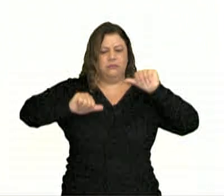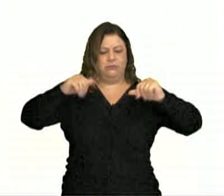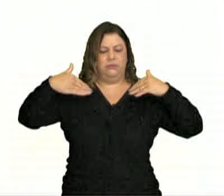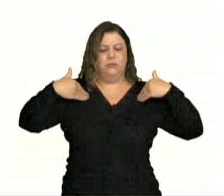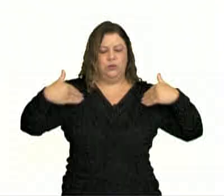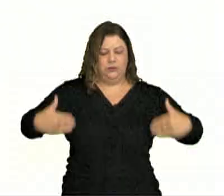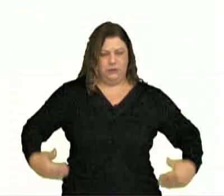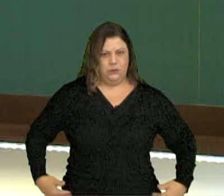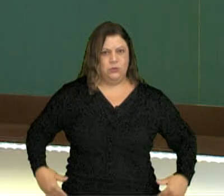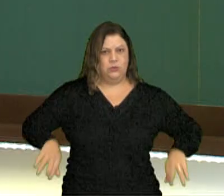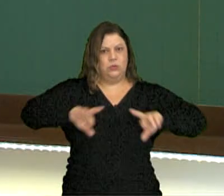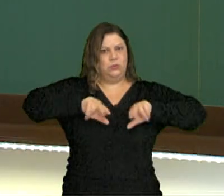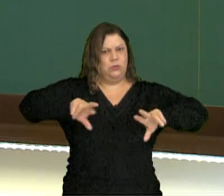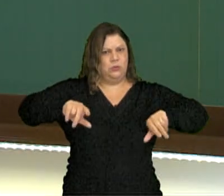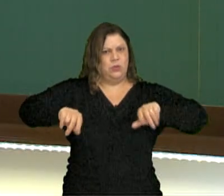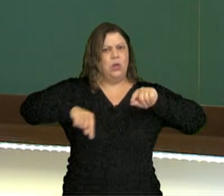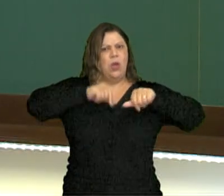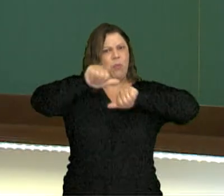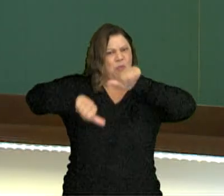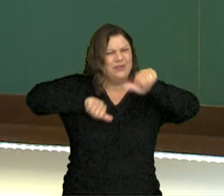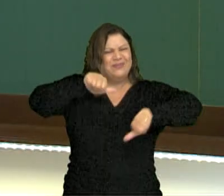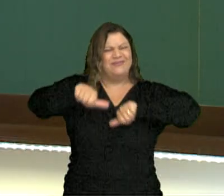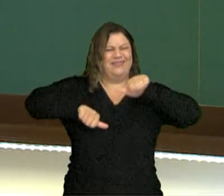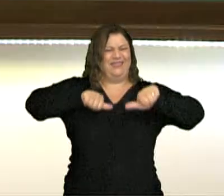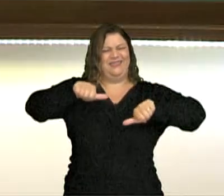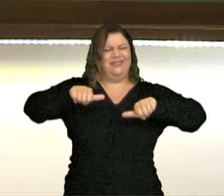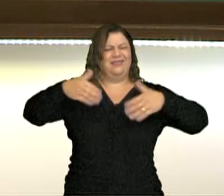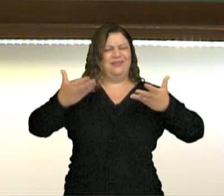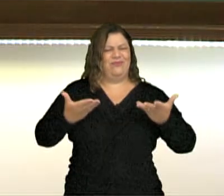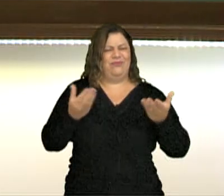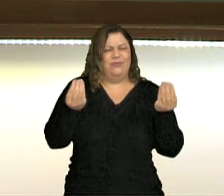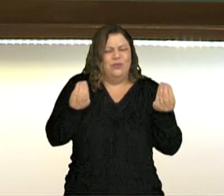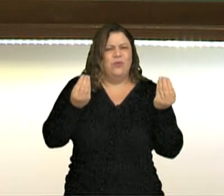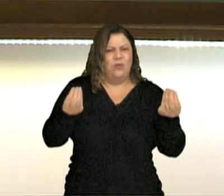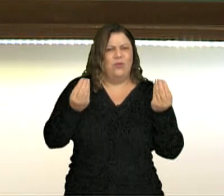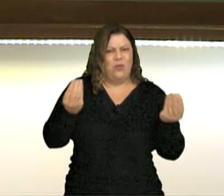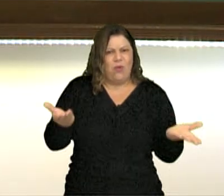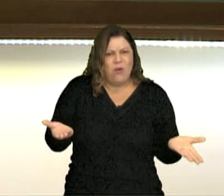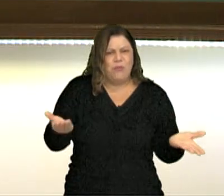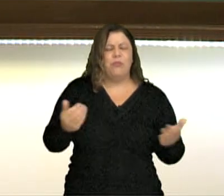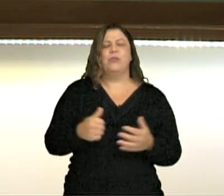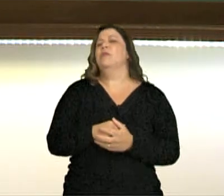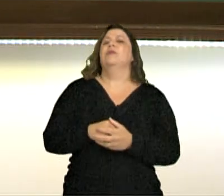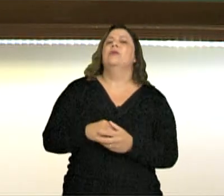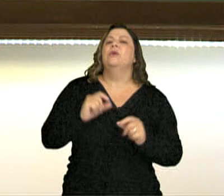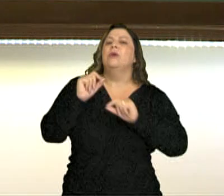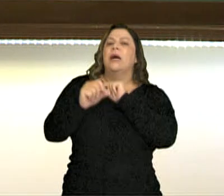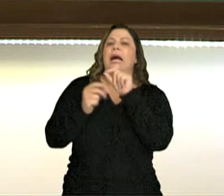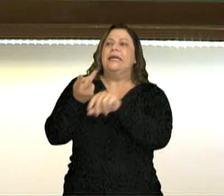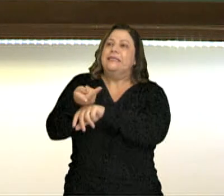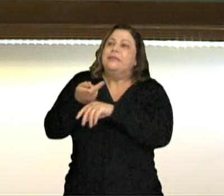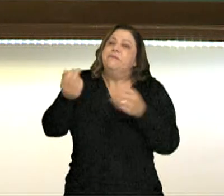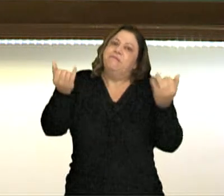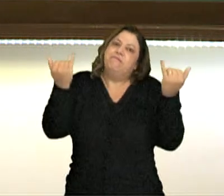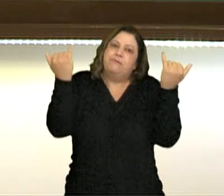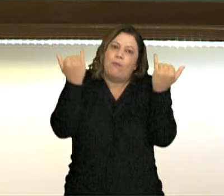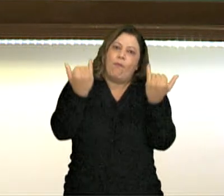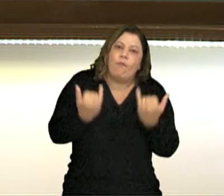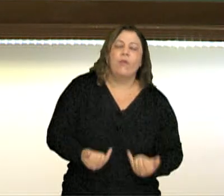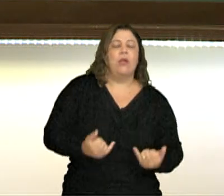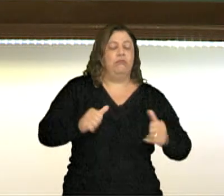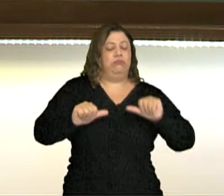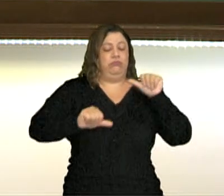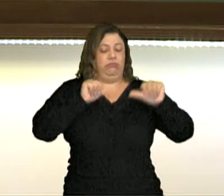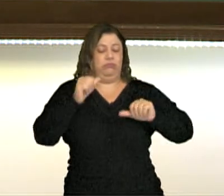corporal. Modificação da composição corporal? Como assim? Então, às vezes eu busco emagrecer, eu acho que eu estou acima